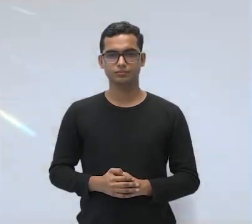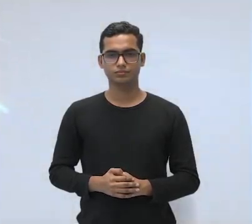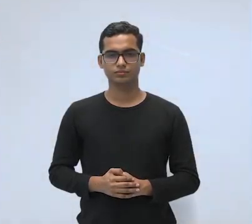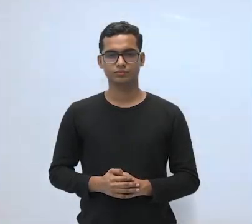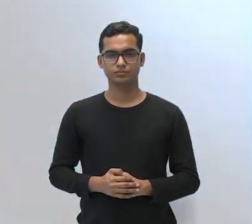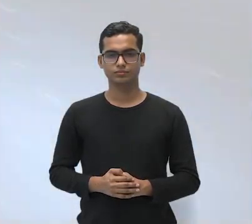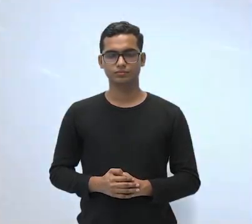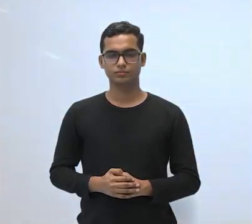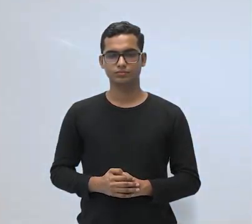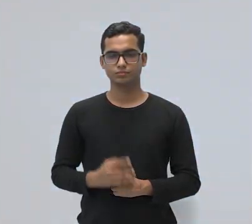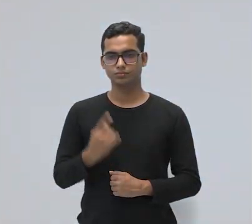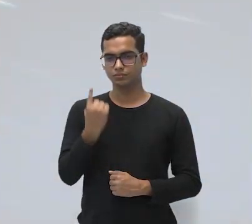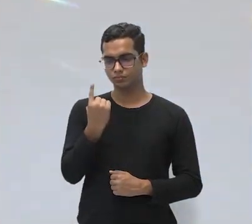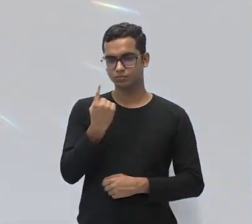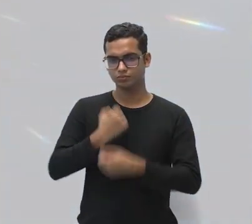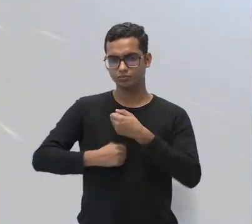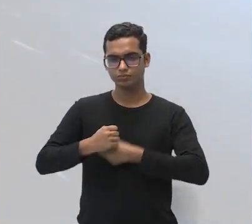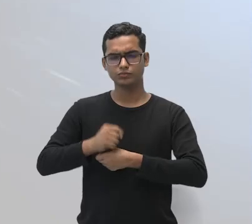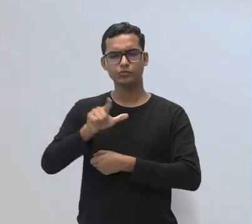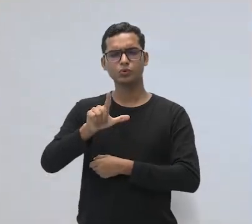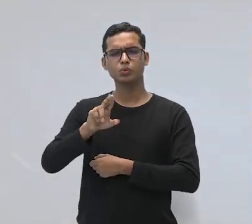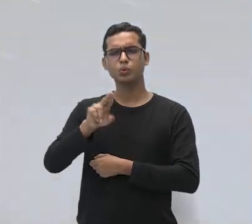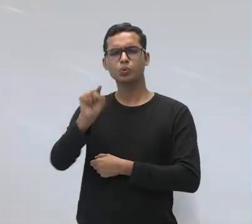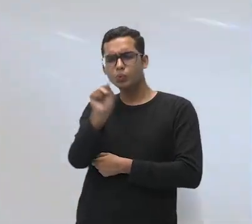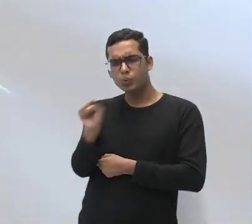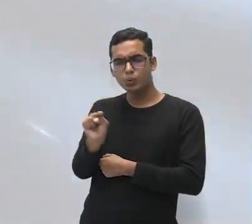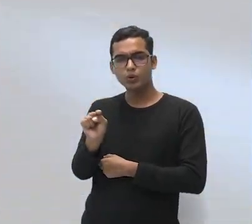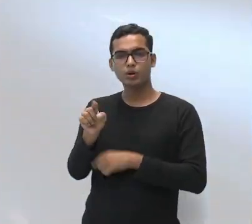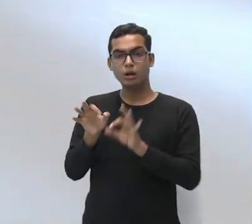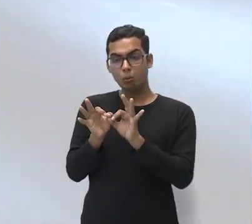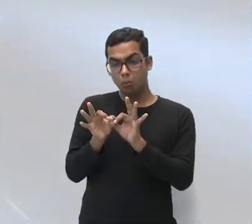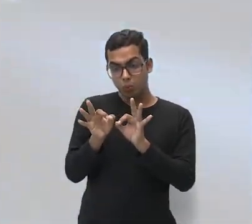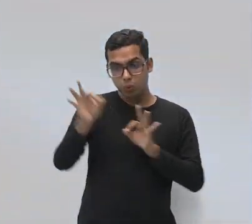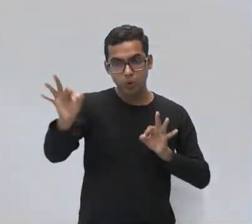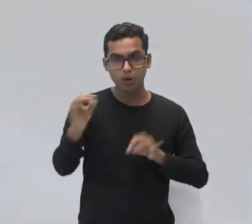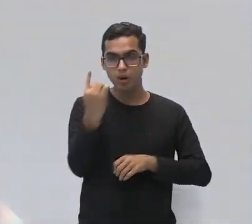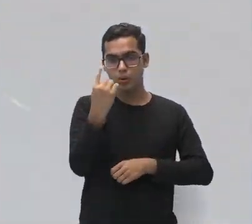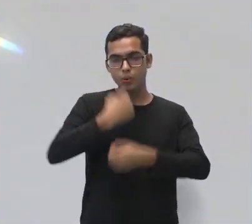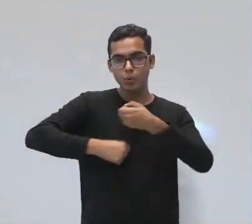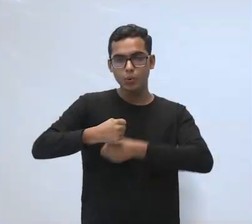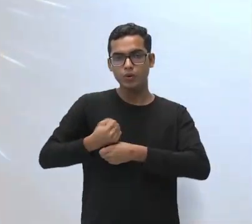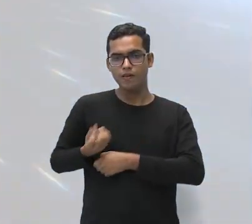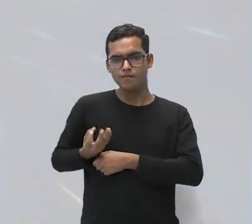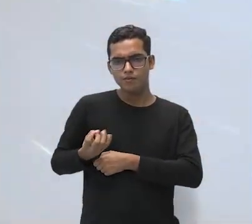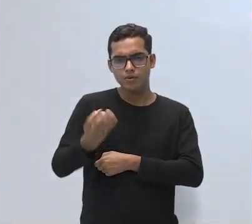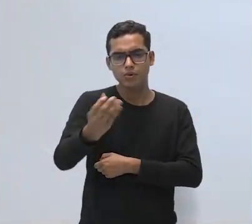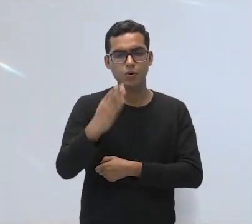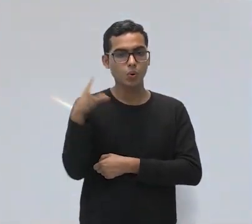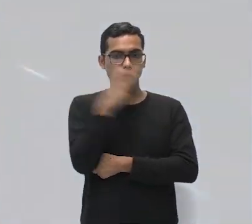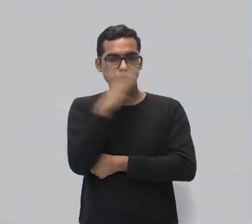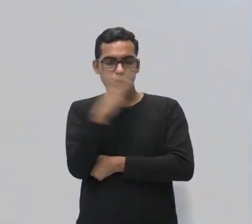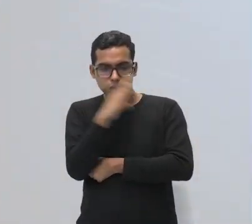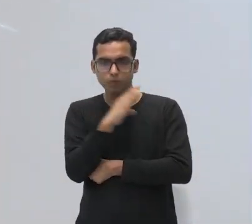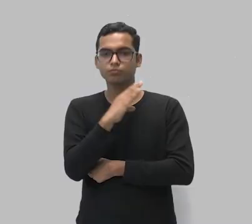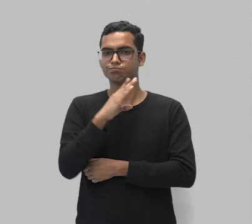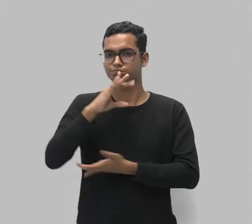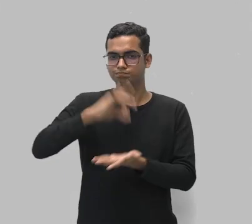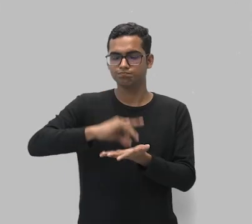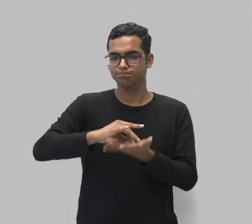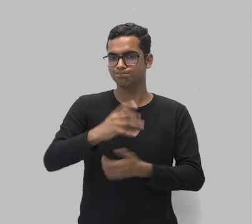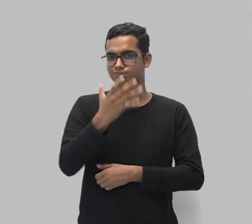Um ano-luz é a distância que a luz percorre em um ano viajando a essa velocidade estonteante.